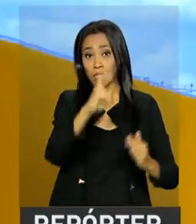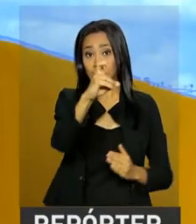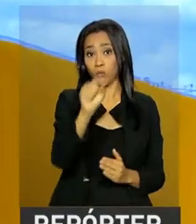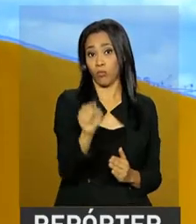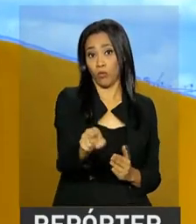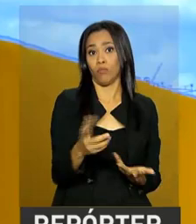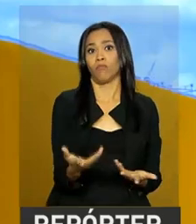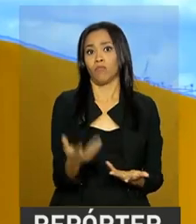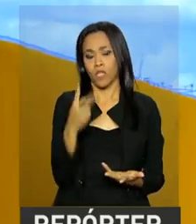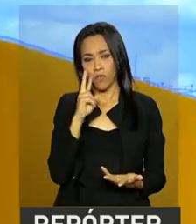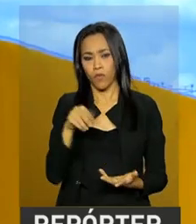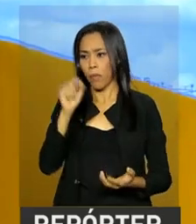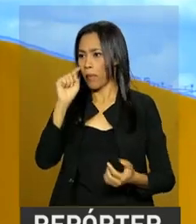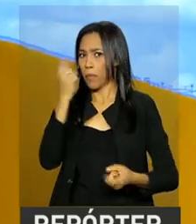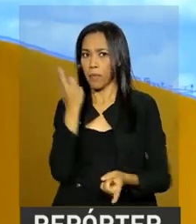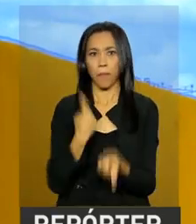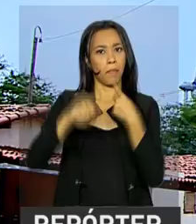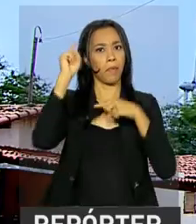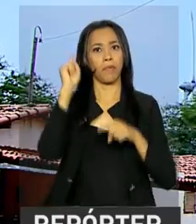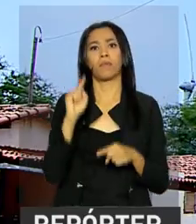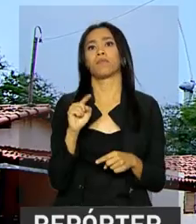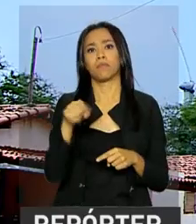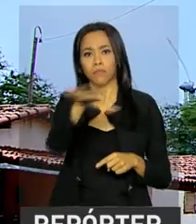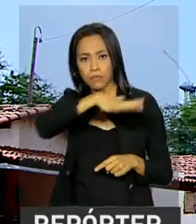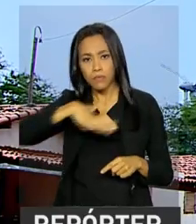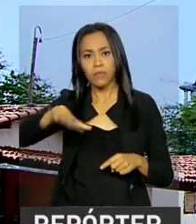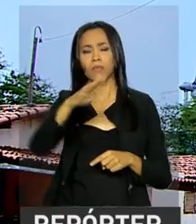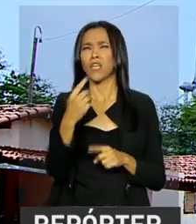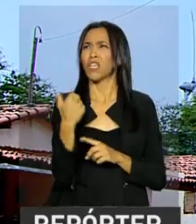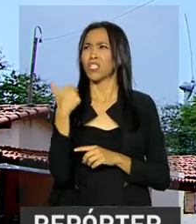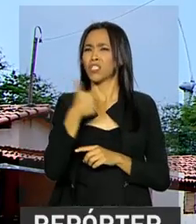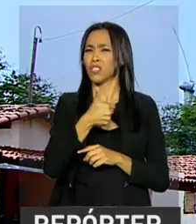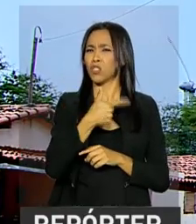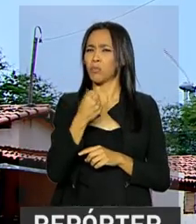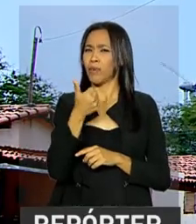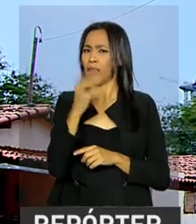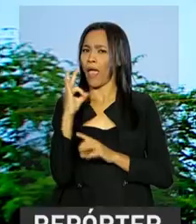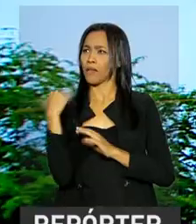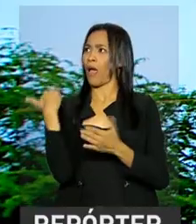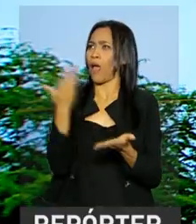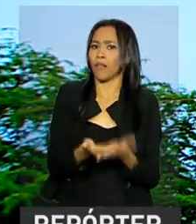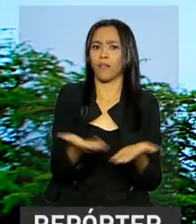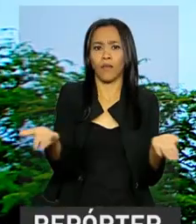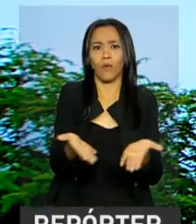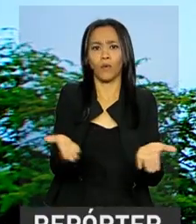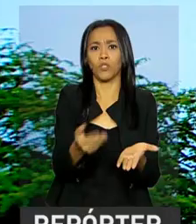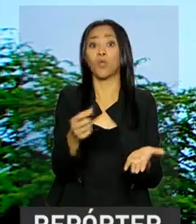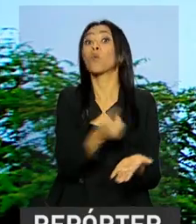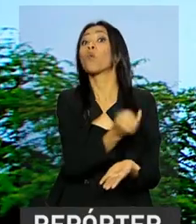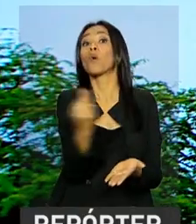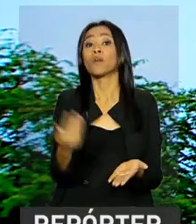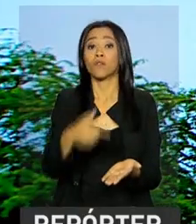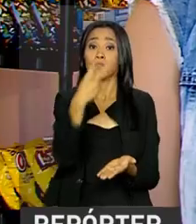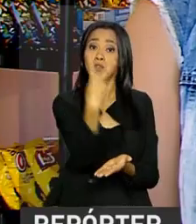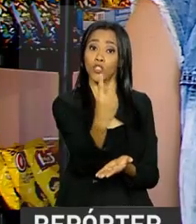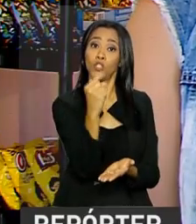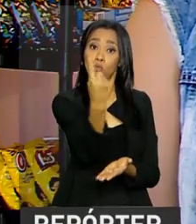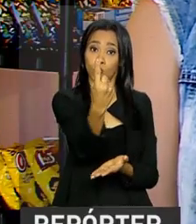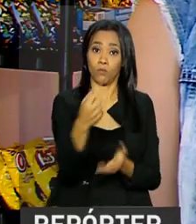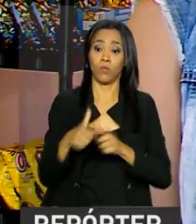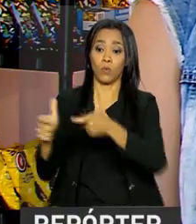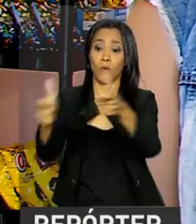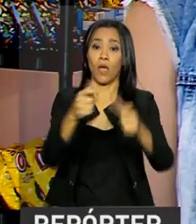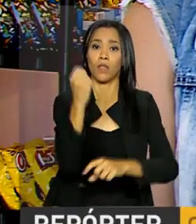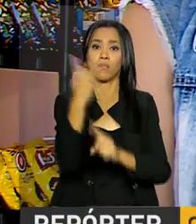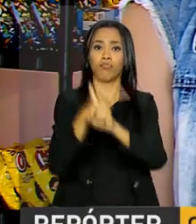seu desenvolvimento dar um salto em pouco tempo. De 2010 para cá, a cidade ganhou 21 parques eólicos. Não tinha